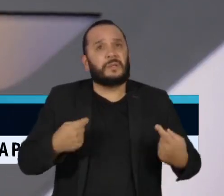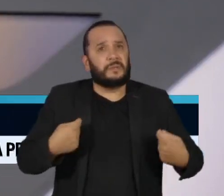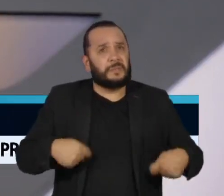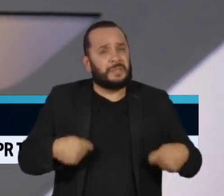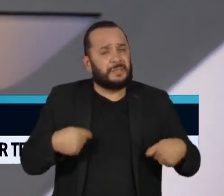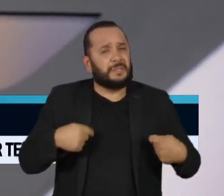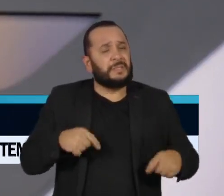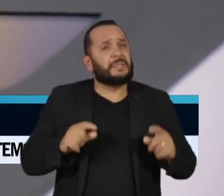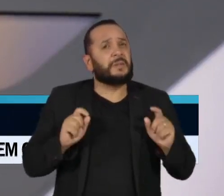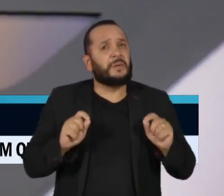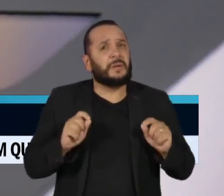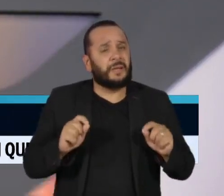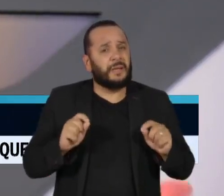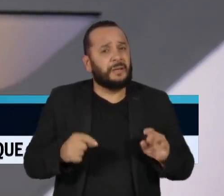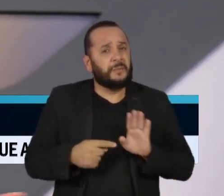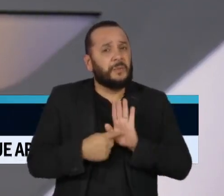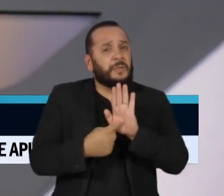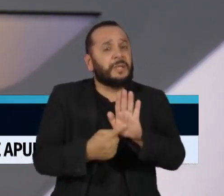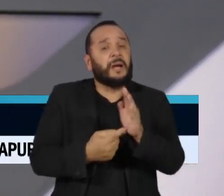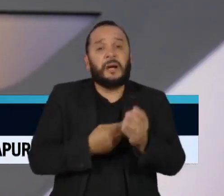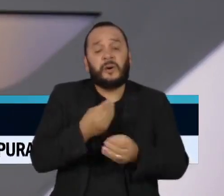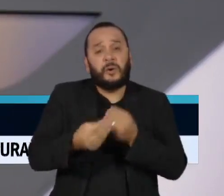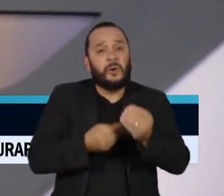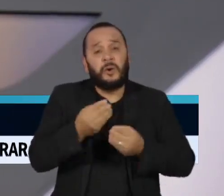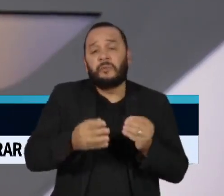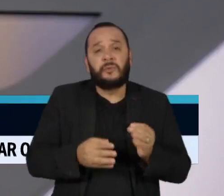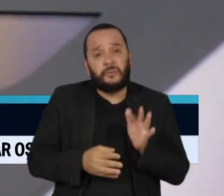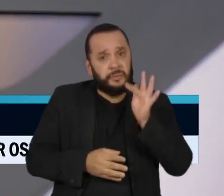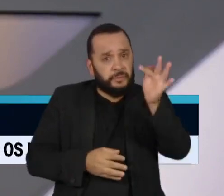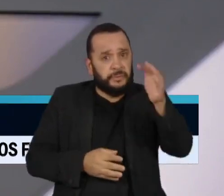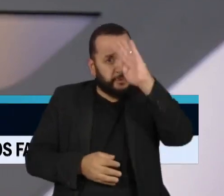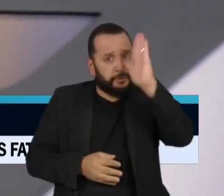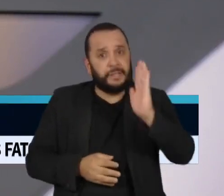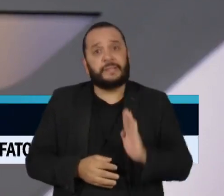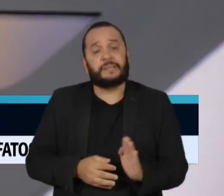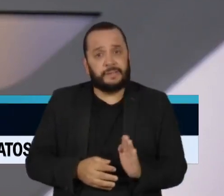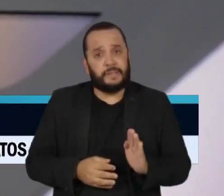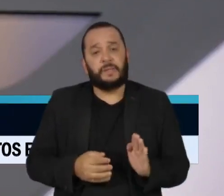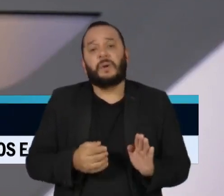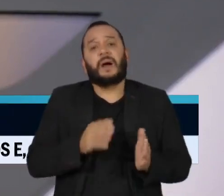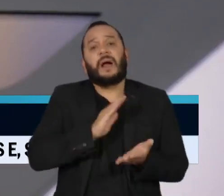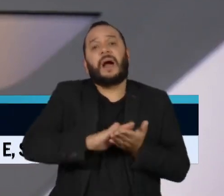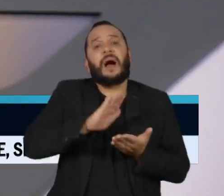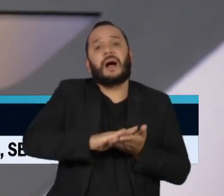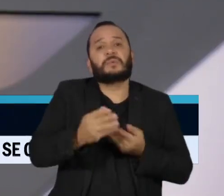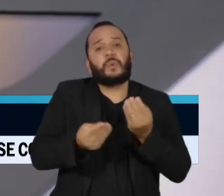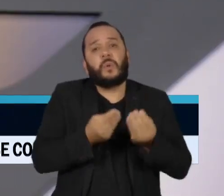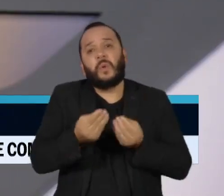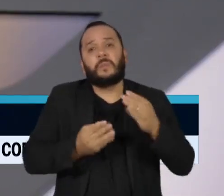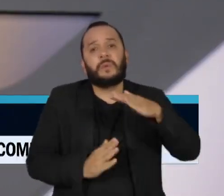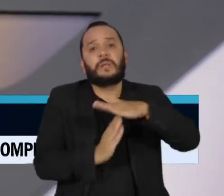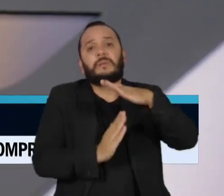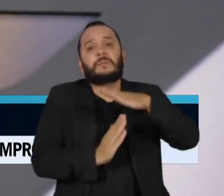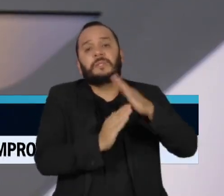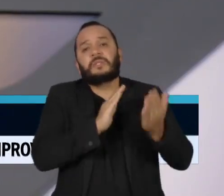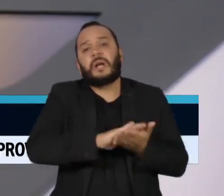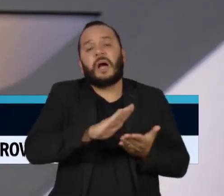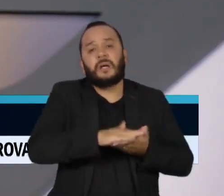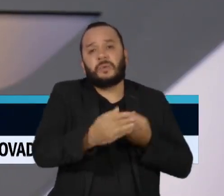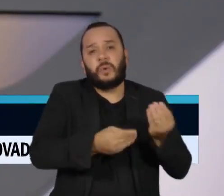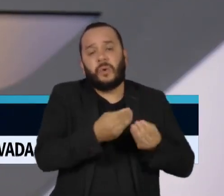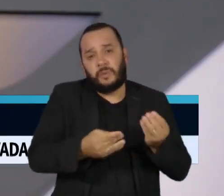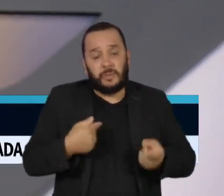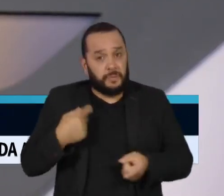sinalização de Para onde vai a política fiscal não só nesse ano mas nos próximos anos né é eu acho que o nível de